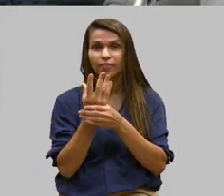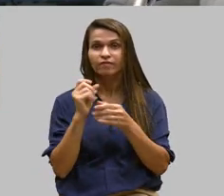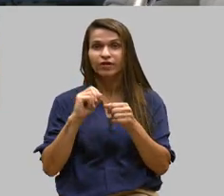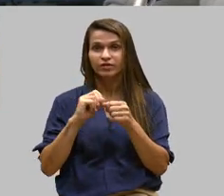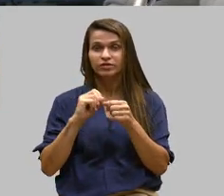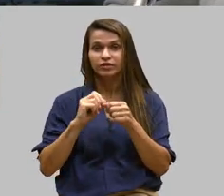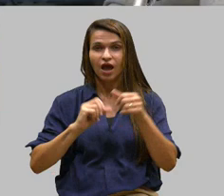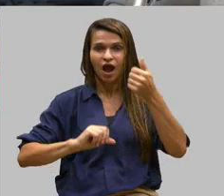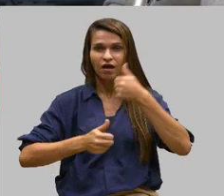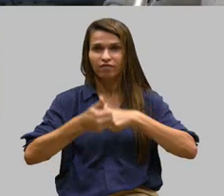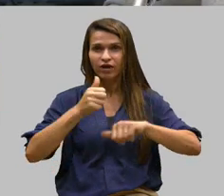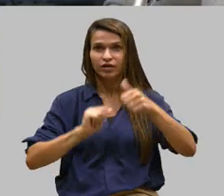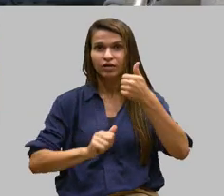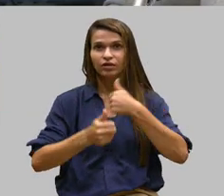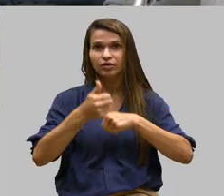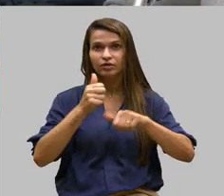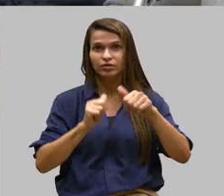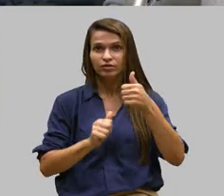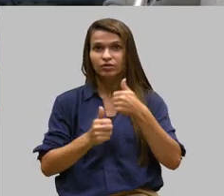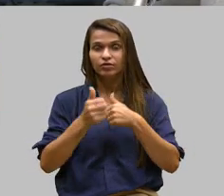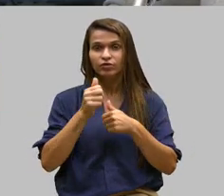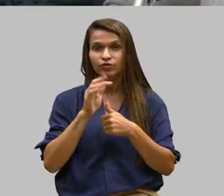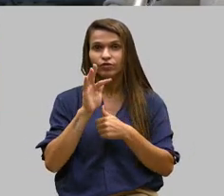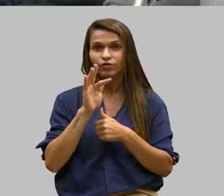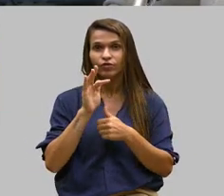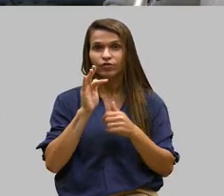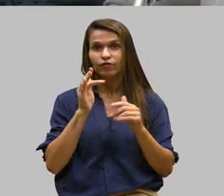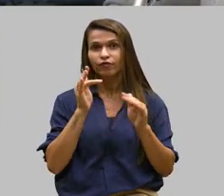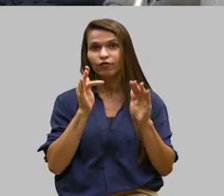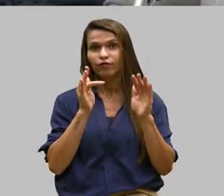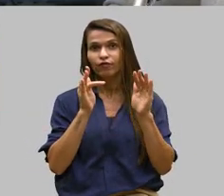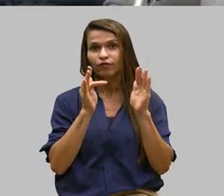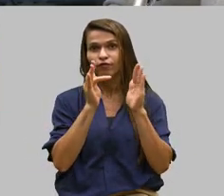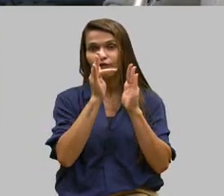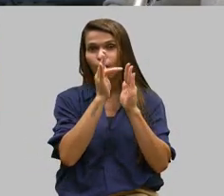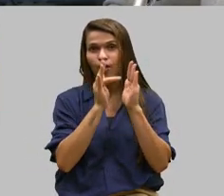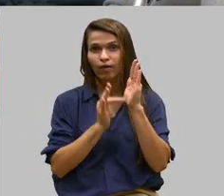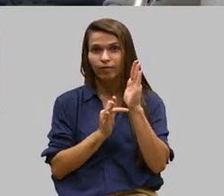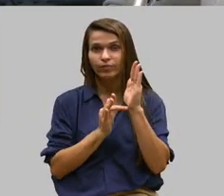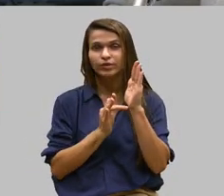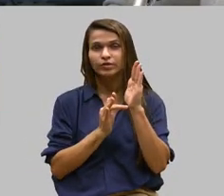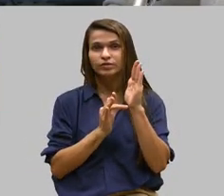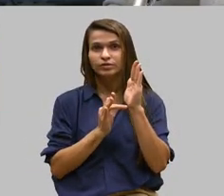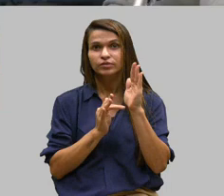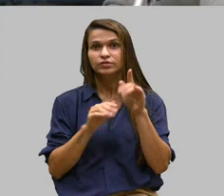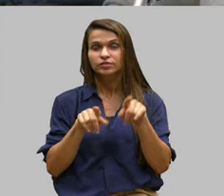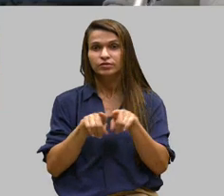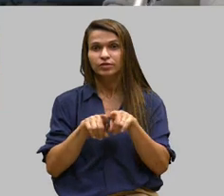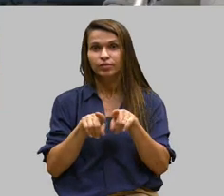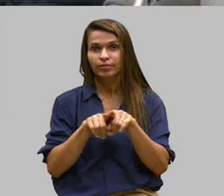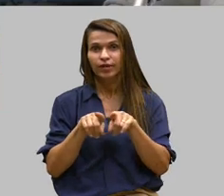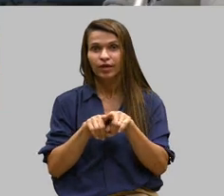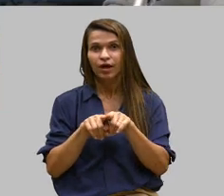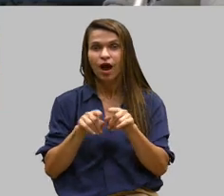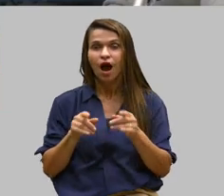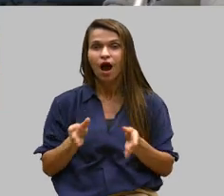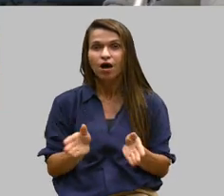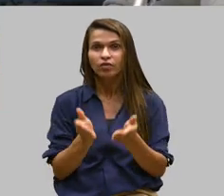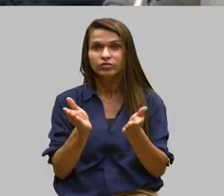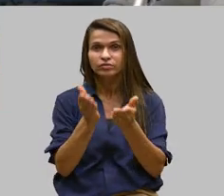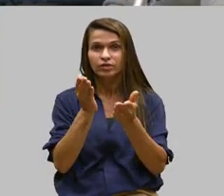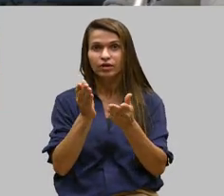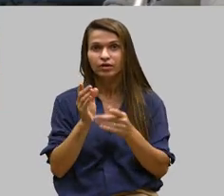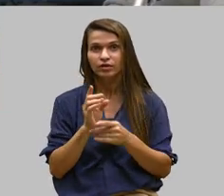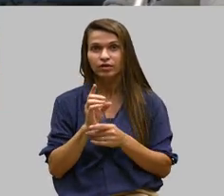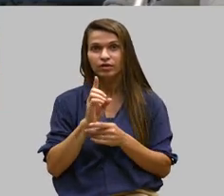avaliações uniformes auxiliar de departamento pessoal e instrutor de